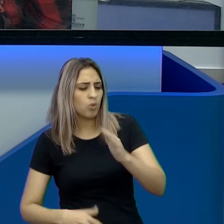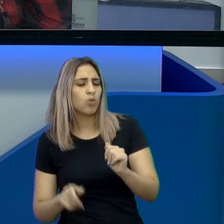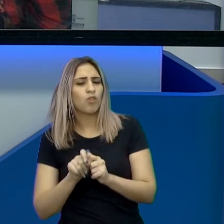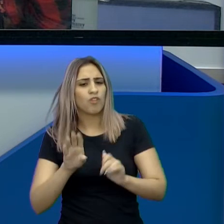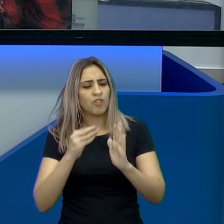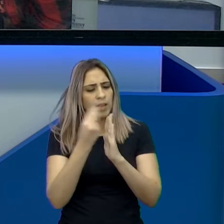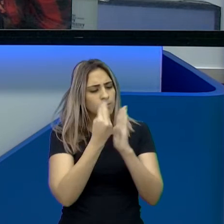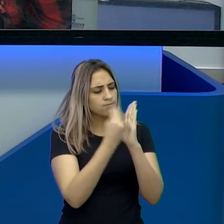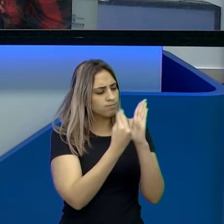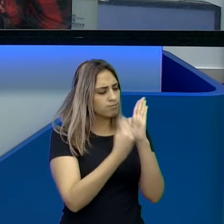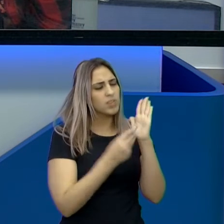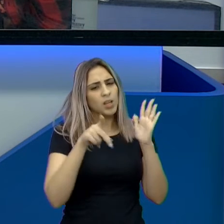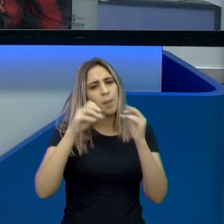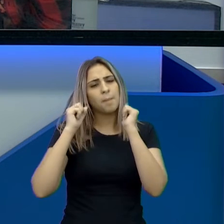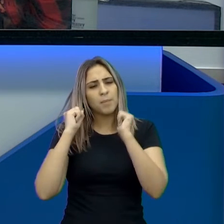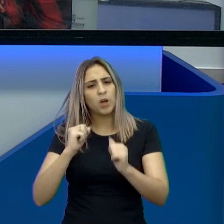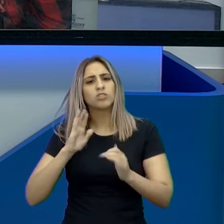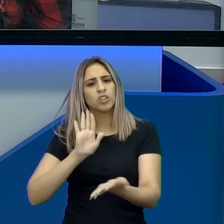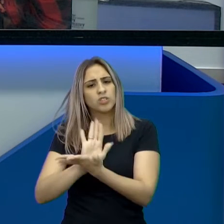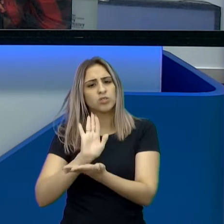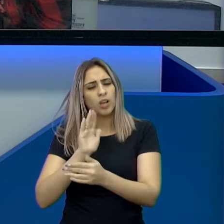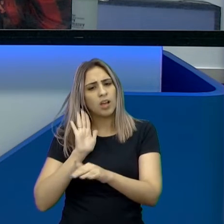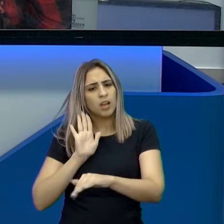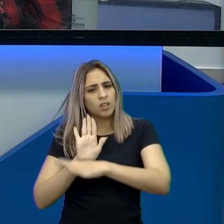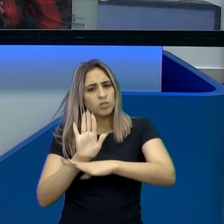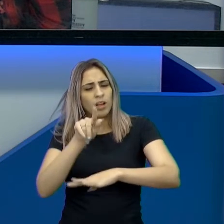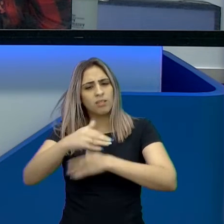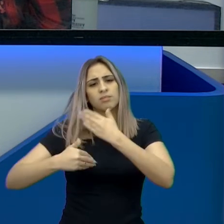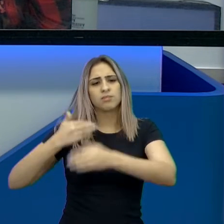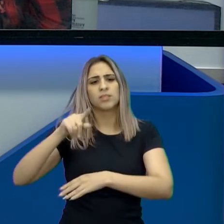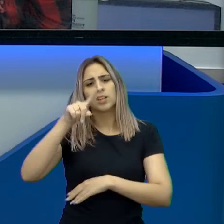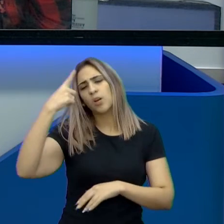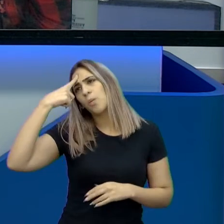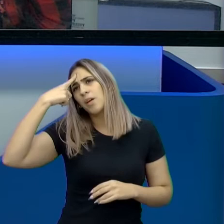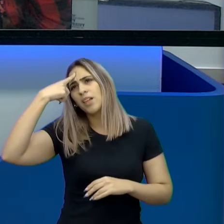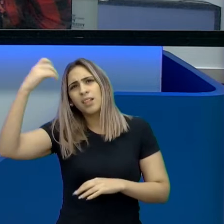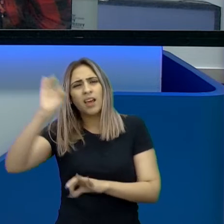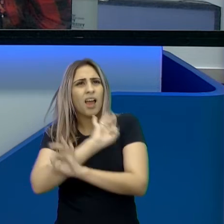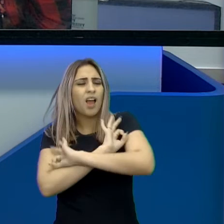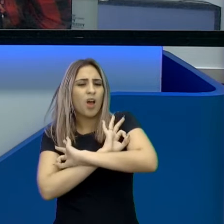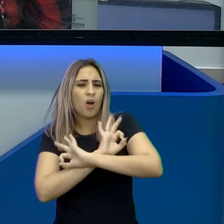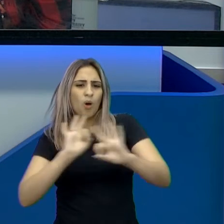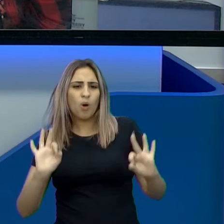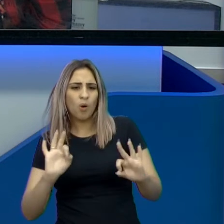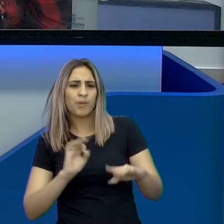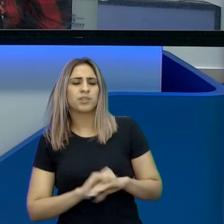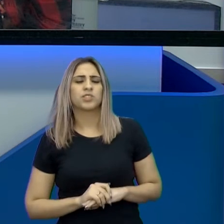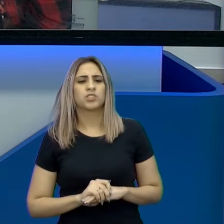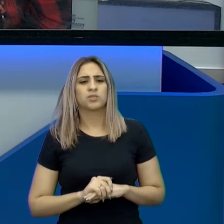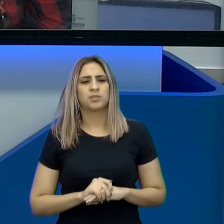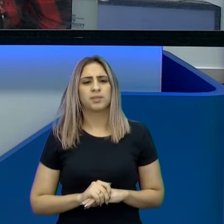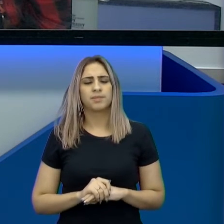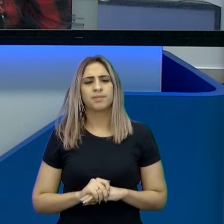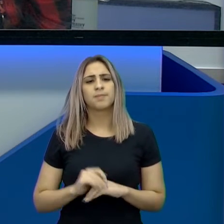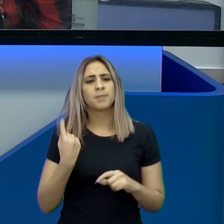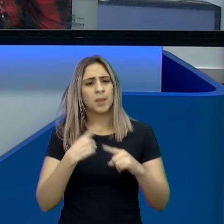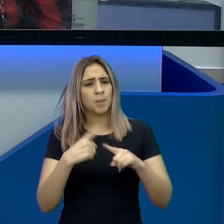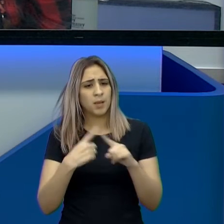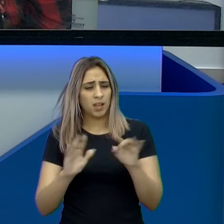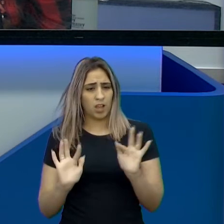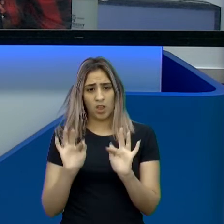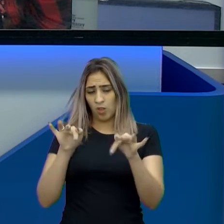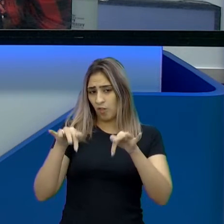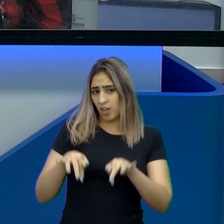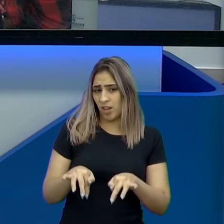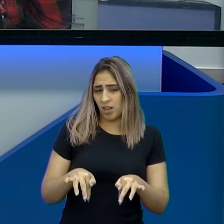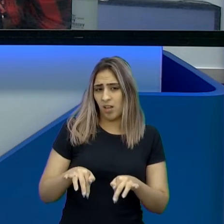registrado, isso pode ajudar lá na frente, né? Exato. Kleber, essa é uma ideia excelente. Inclusive porque no final,